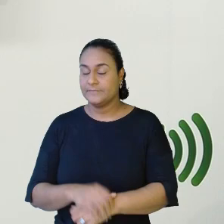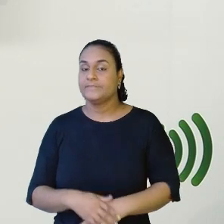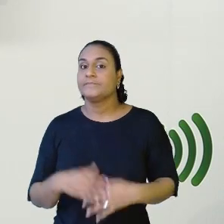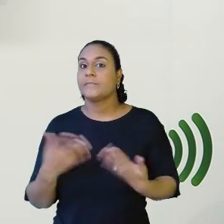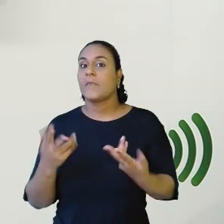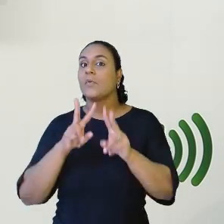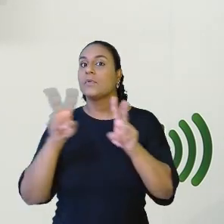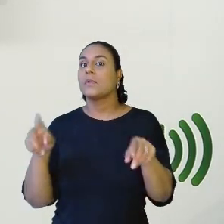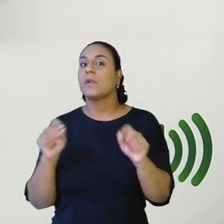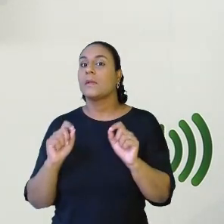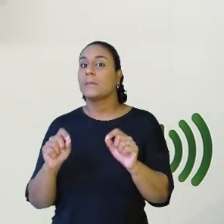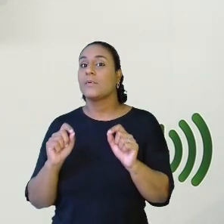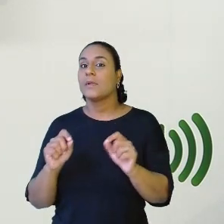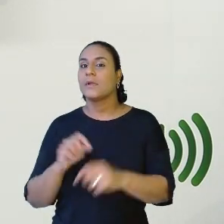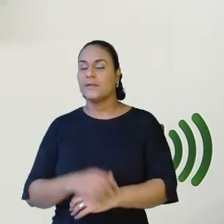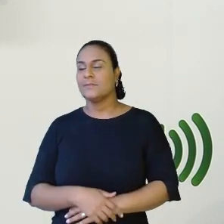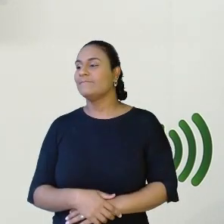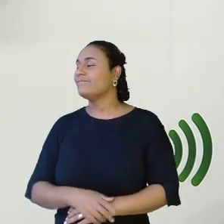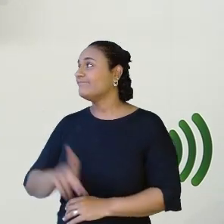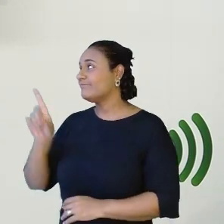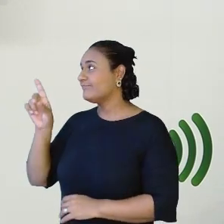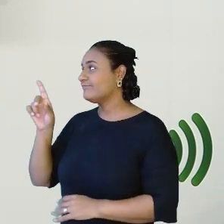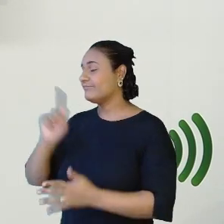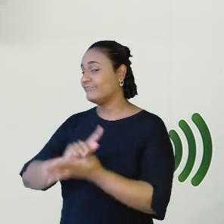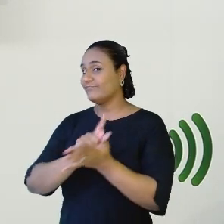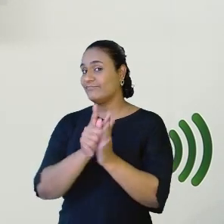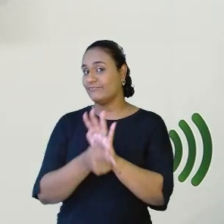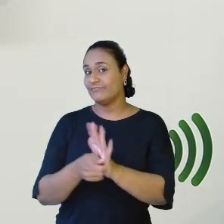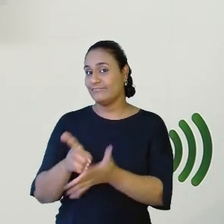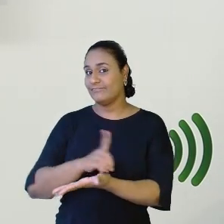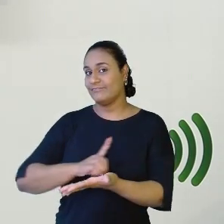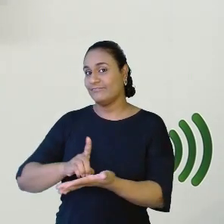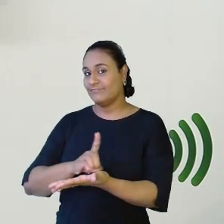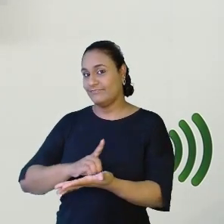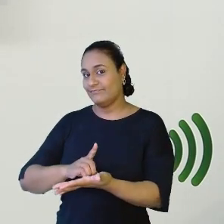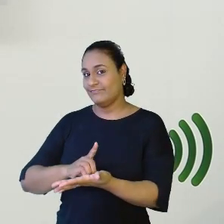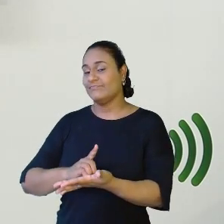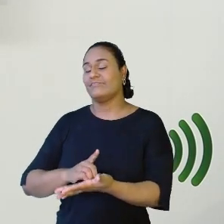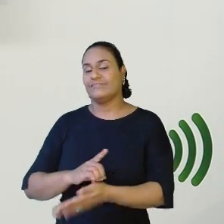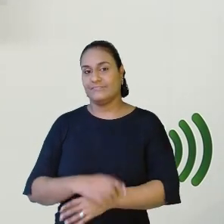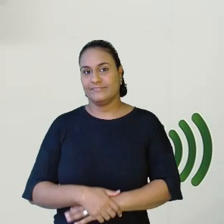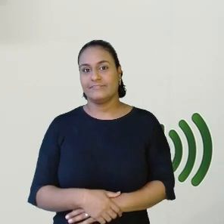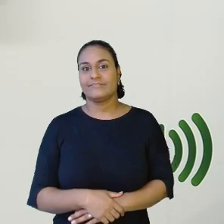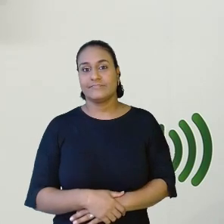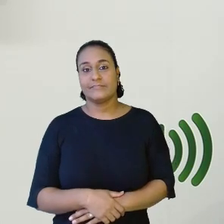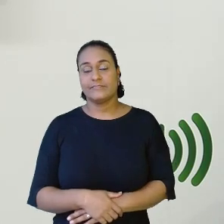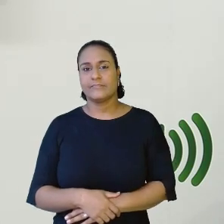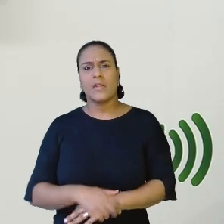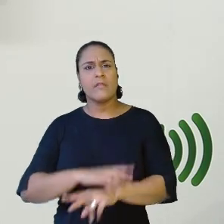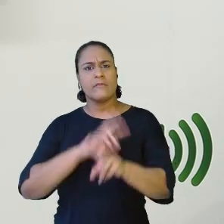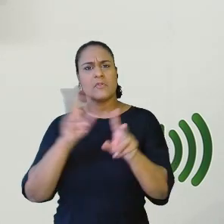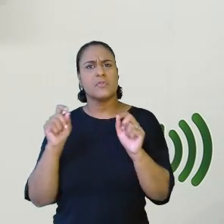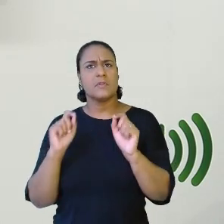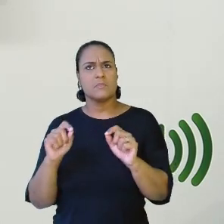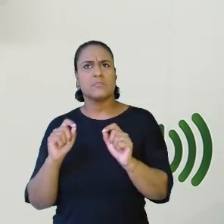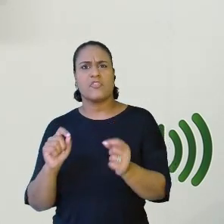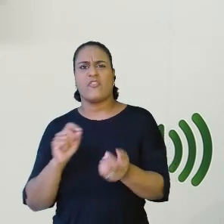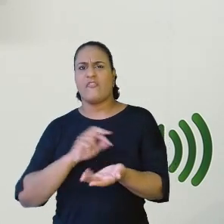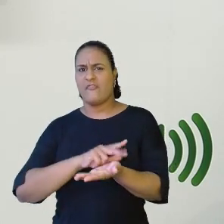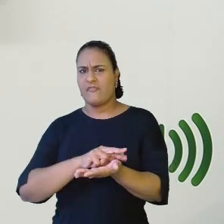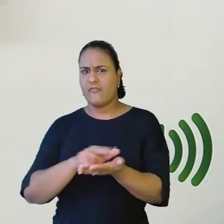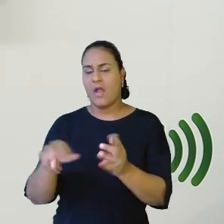Nosso tema da aula de hoje foi gêneros digitais. Gêneros digitais. E a gente falou sobre bastante